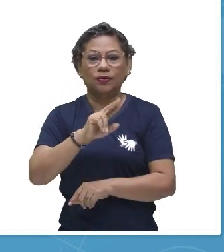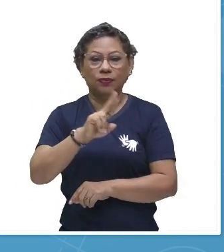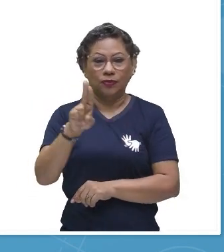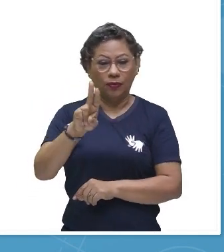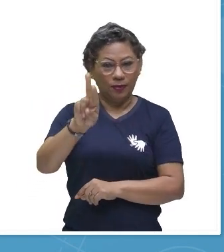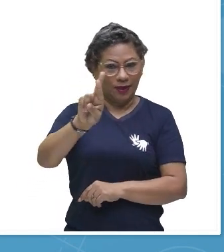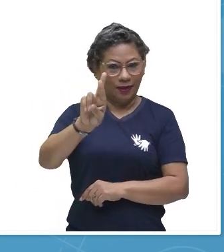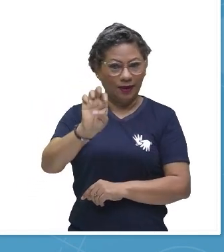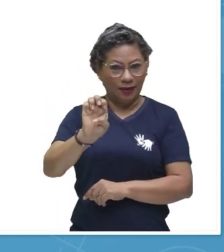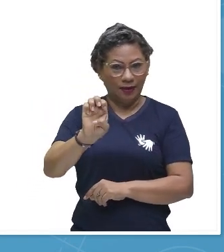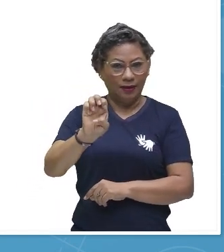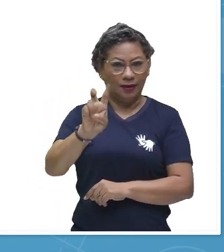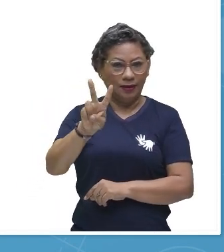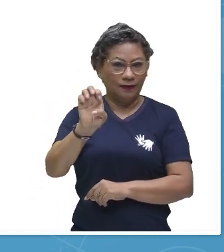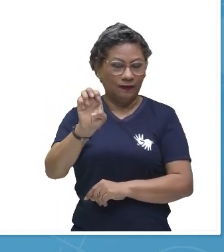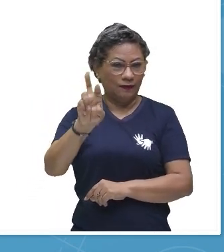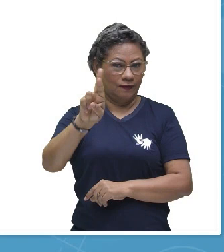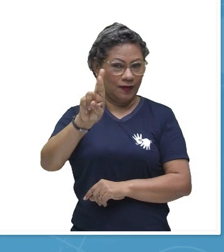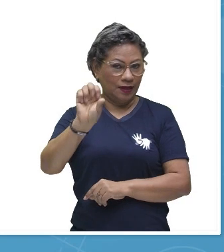A